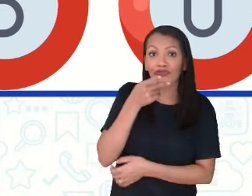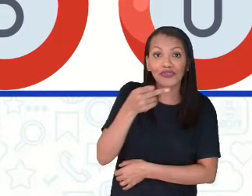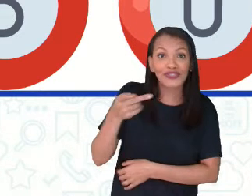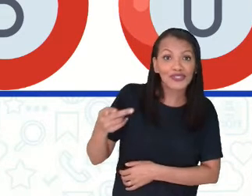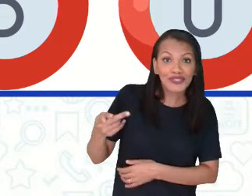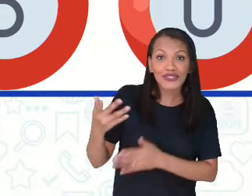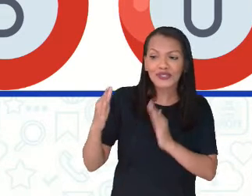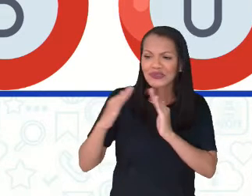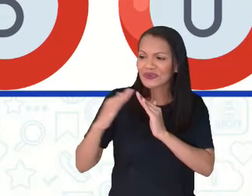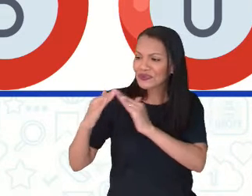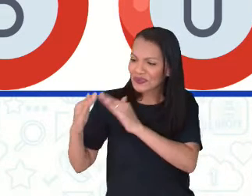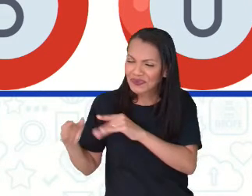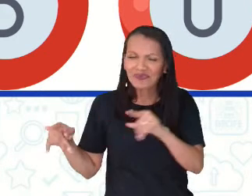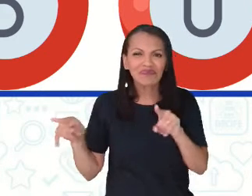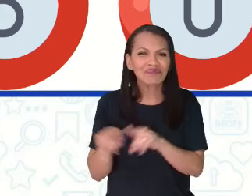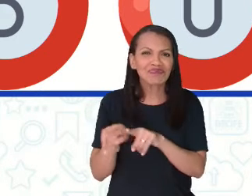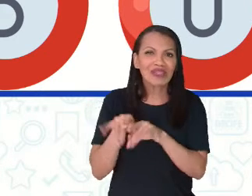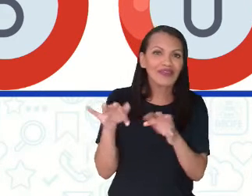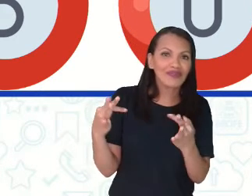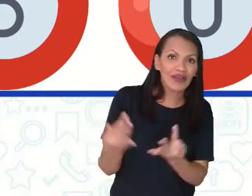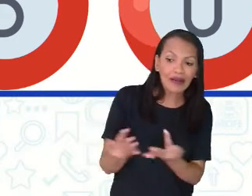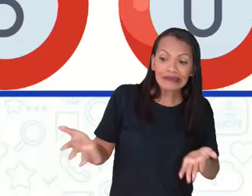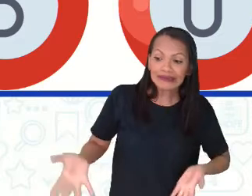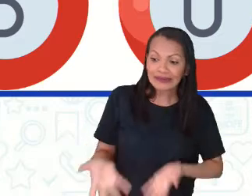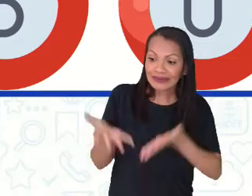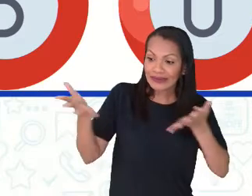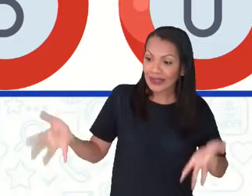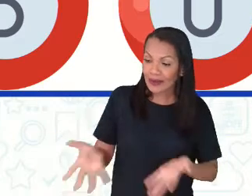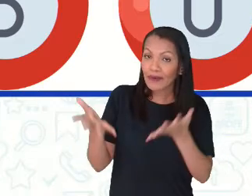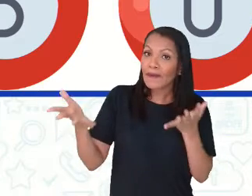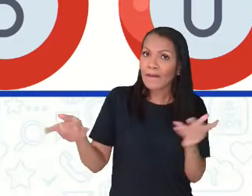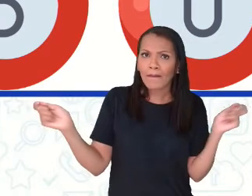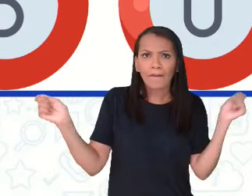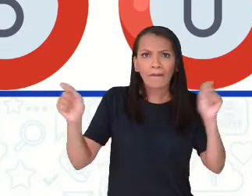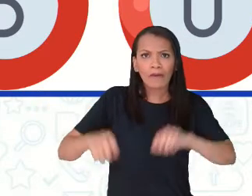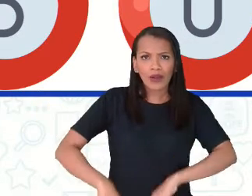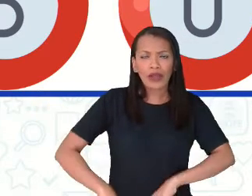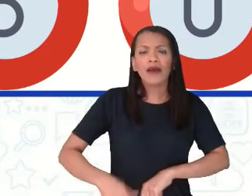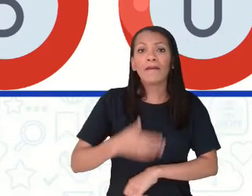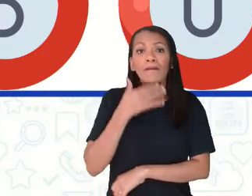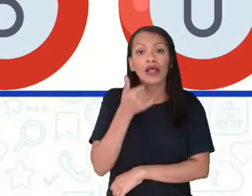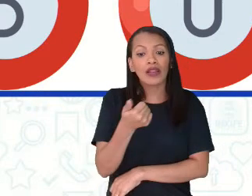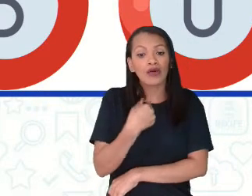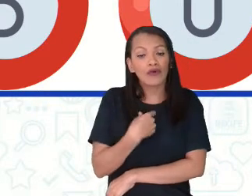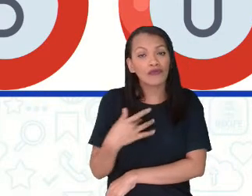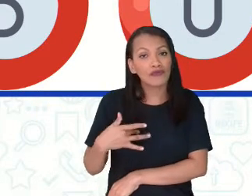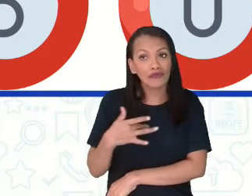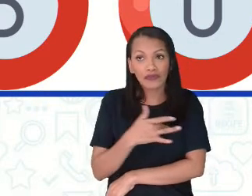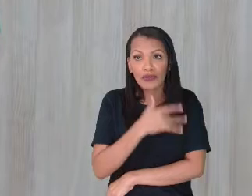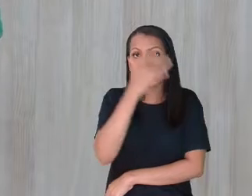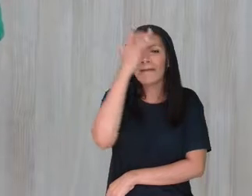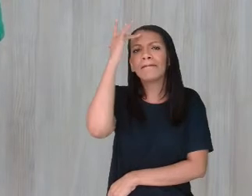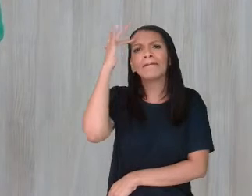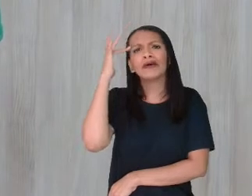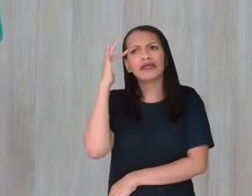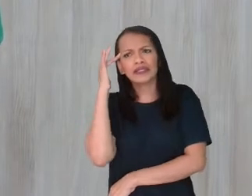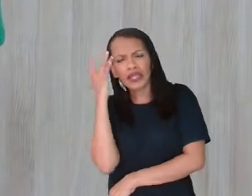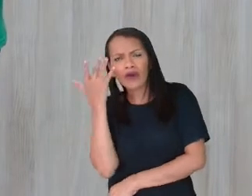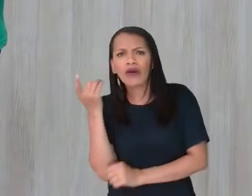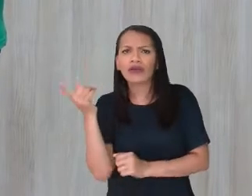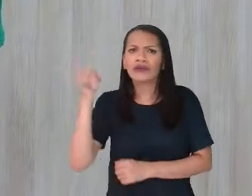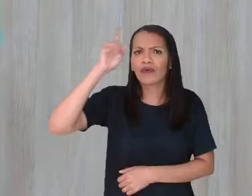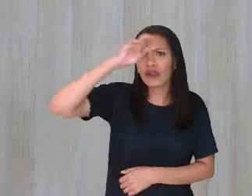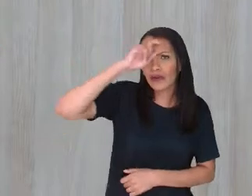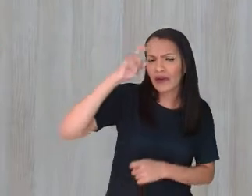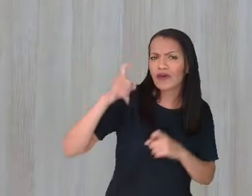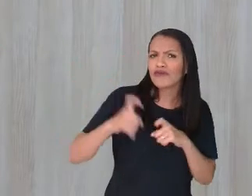é colaborar e até, quem sabe, a proporcionar uma melhor qualidade de vida para aquelas pessoas que estão em